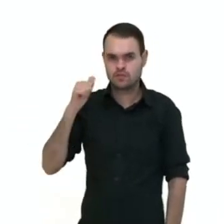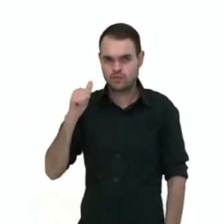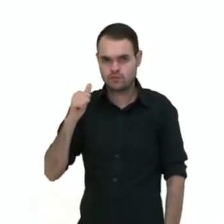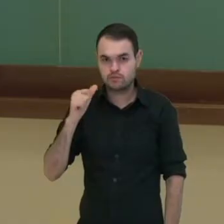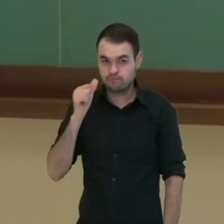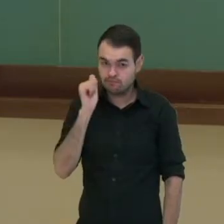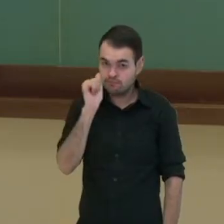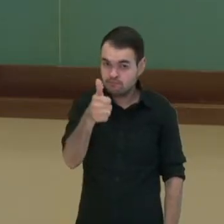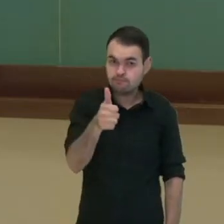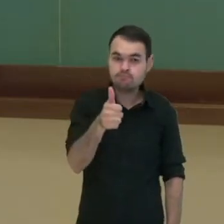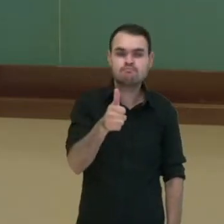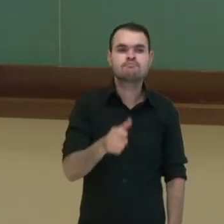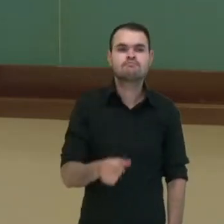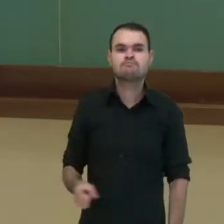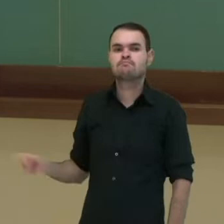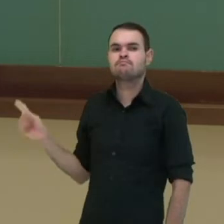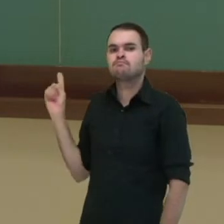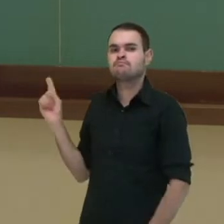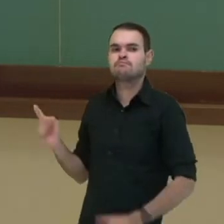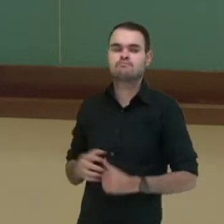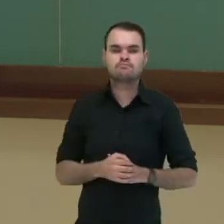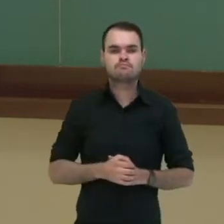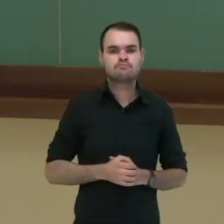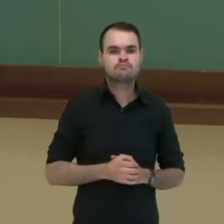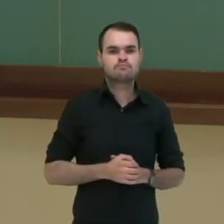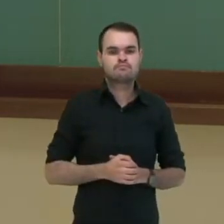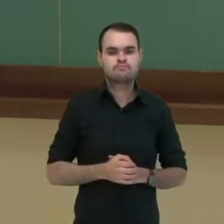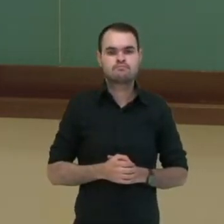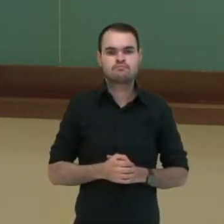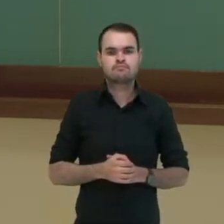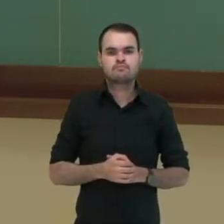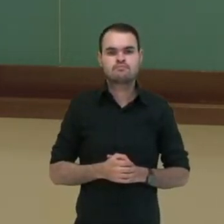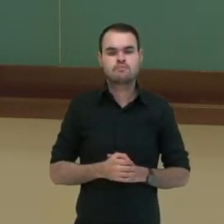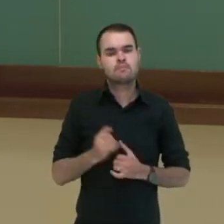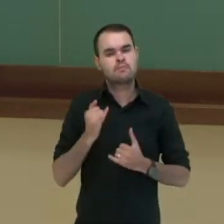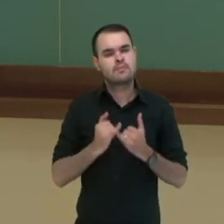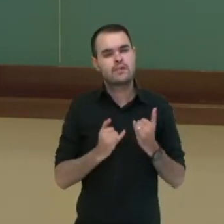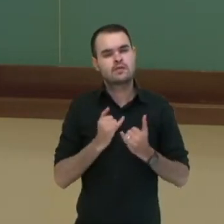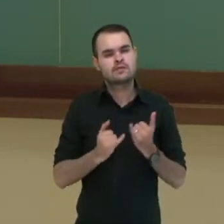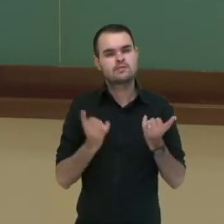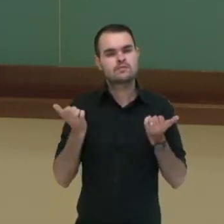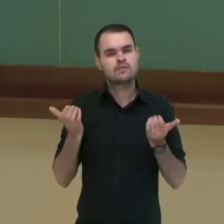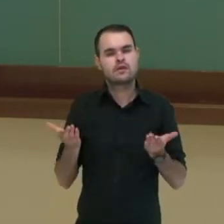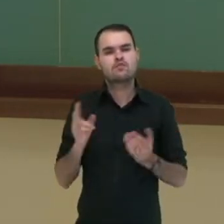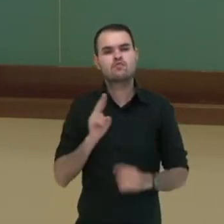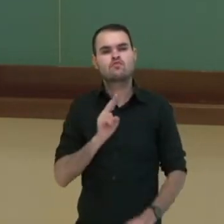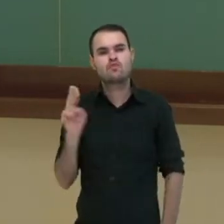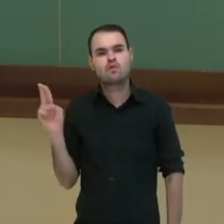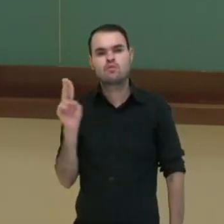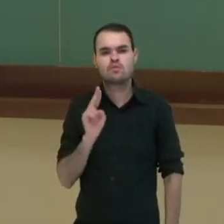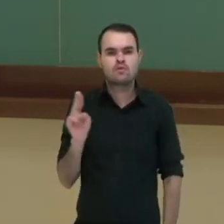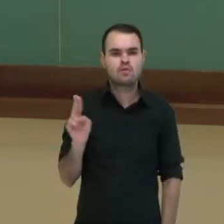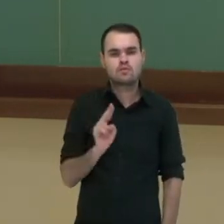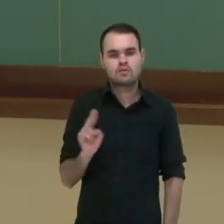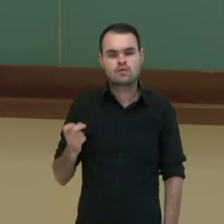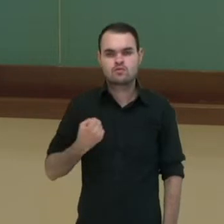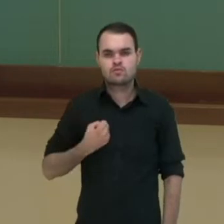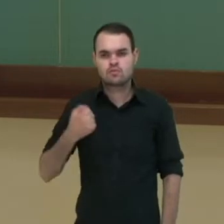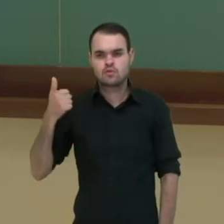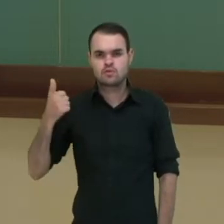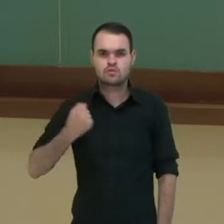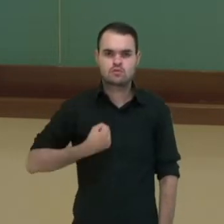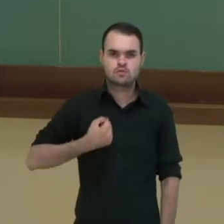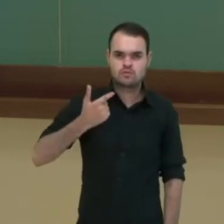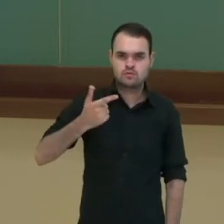11. Muito bem. Então é como se eu desse o nome, né? Eu dei o nome aqui para eles, número 1, número 2,